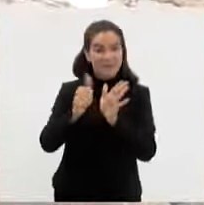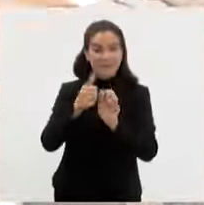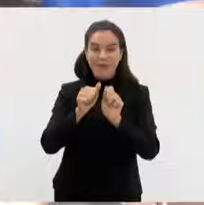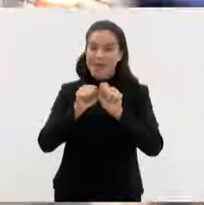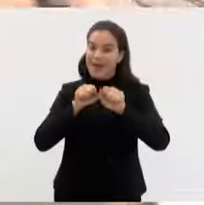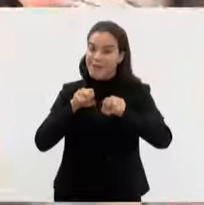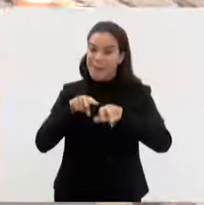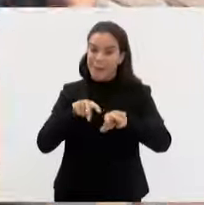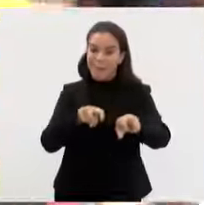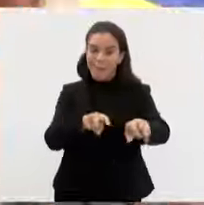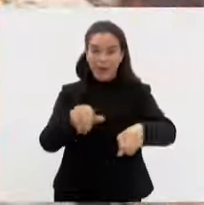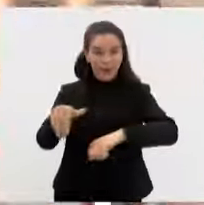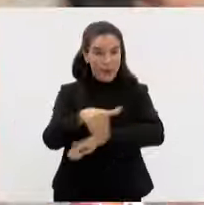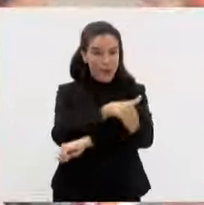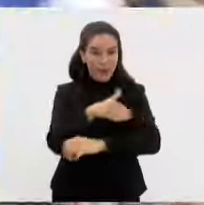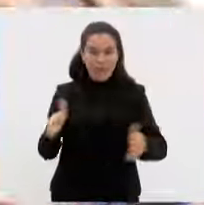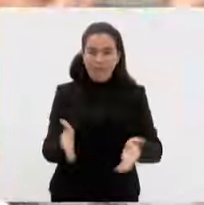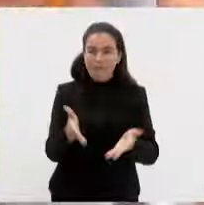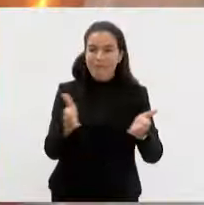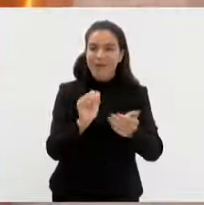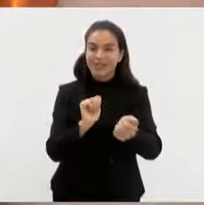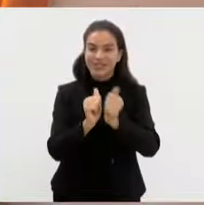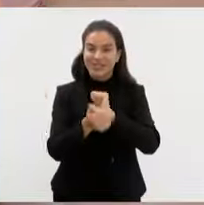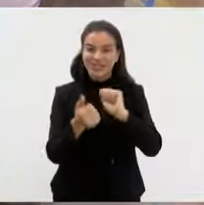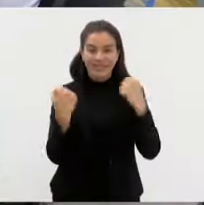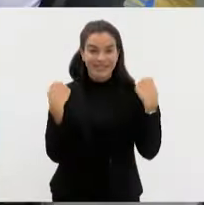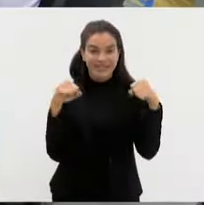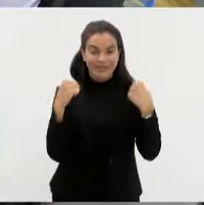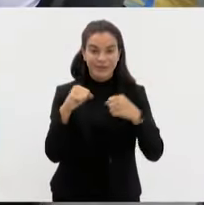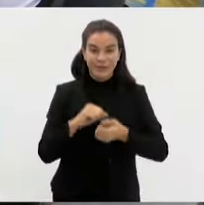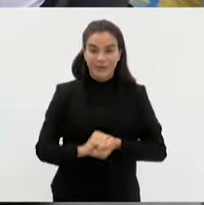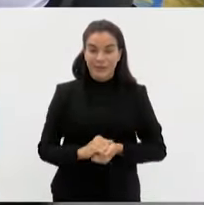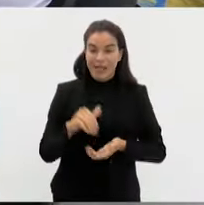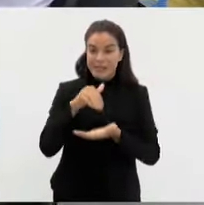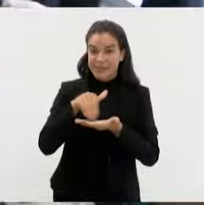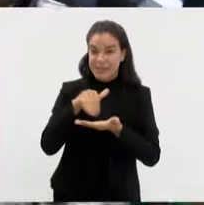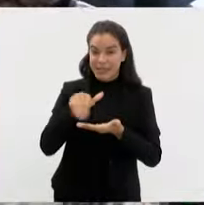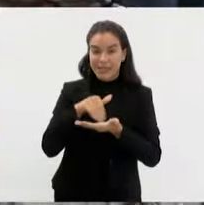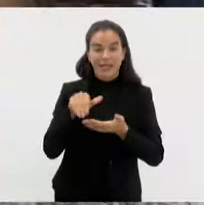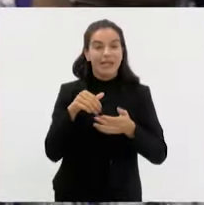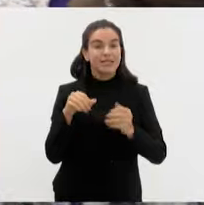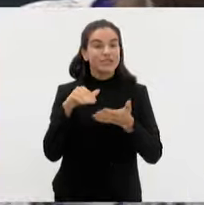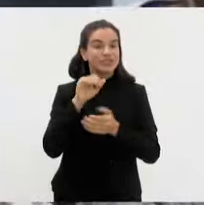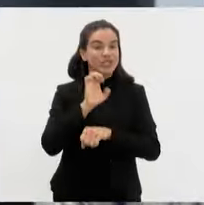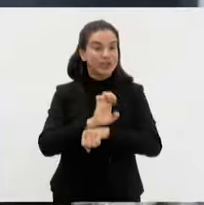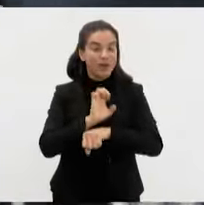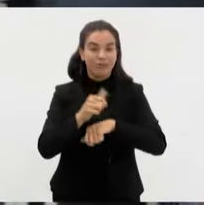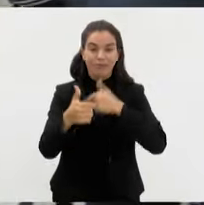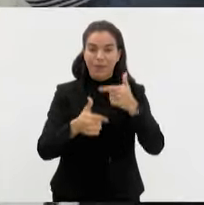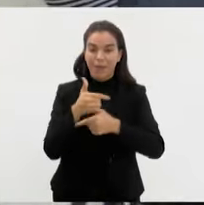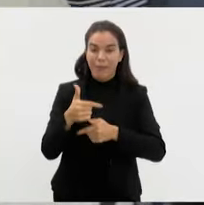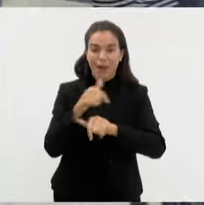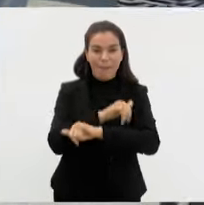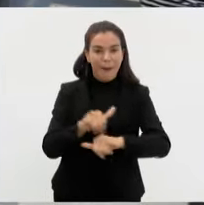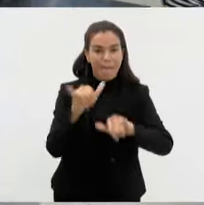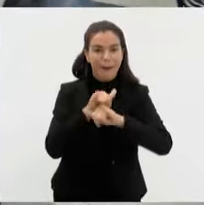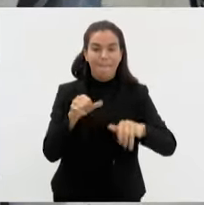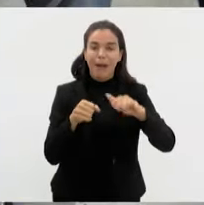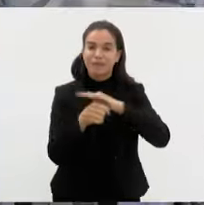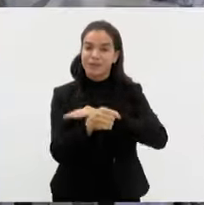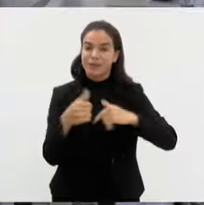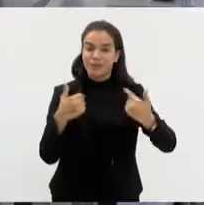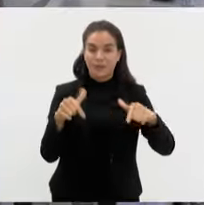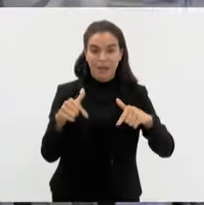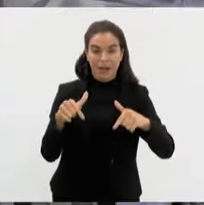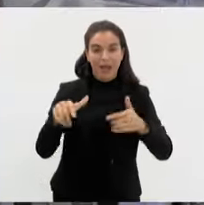para estimular a prática de exercícios. Secretaria Estadual de Trabalho divulga vagas de emprego para a região